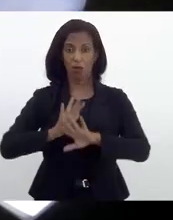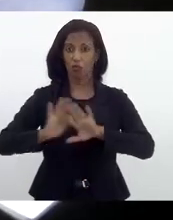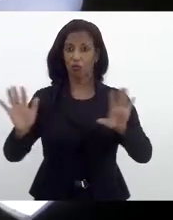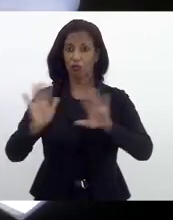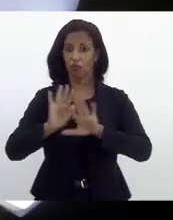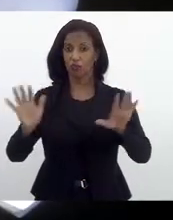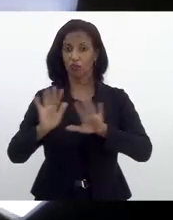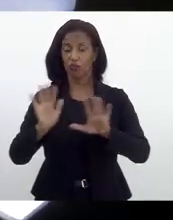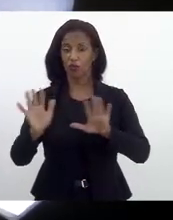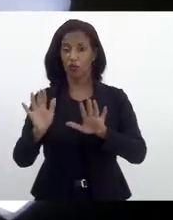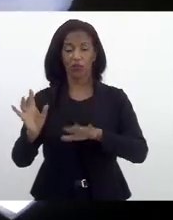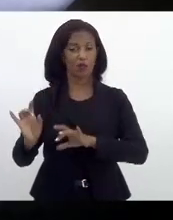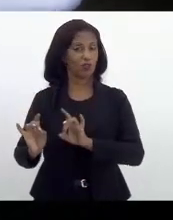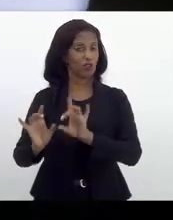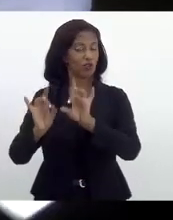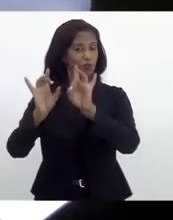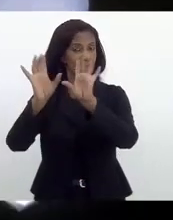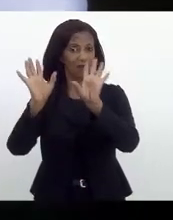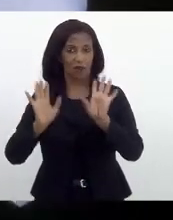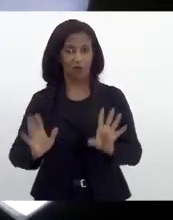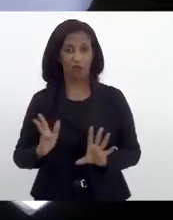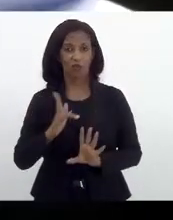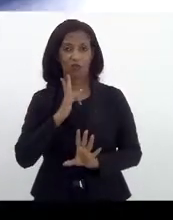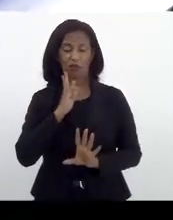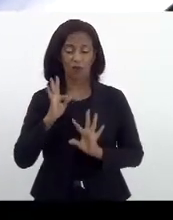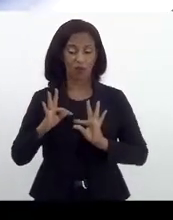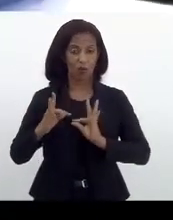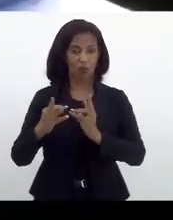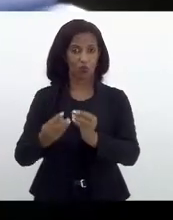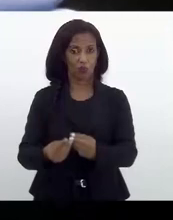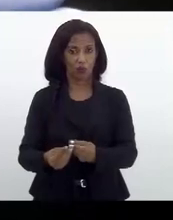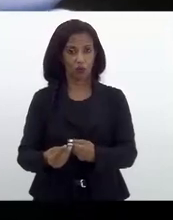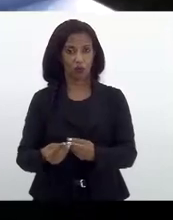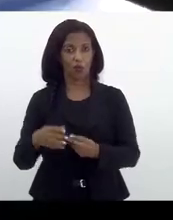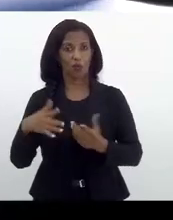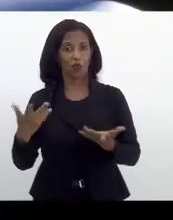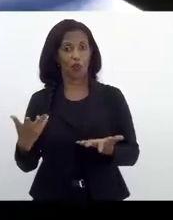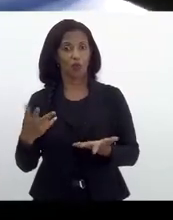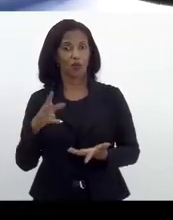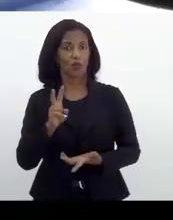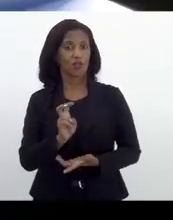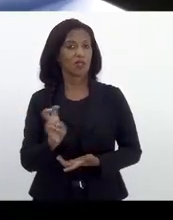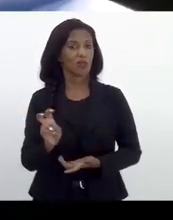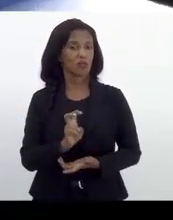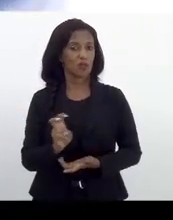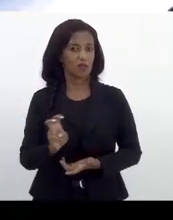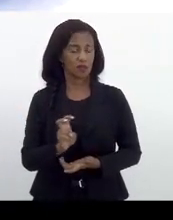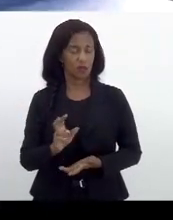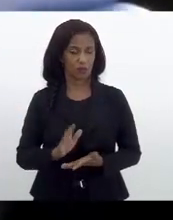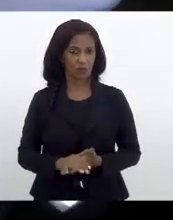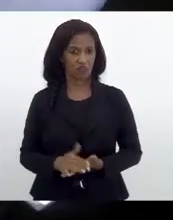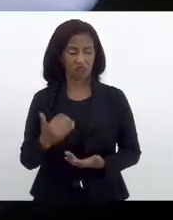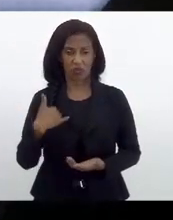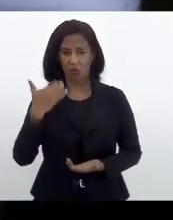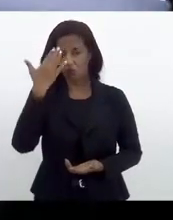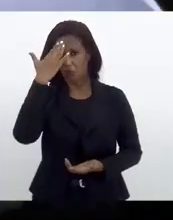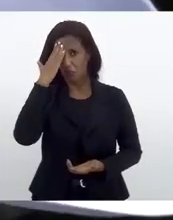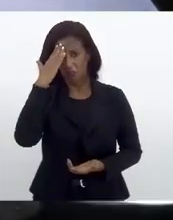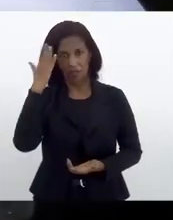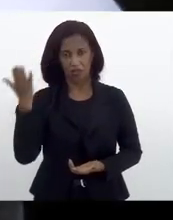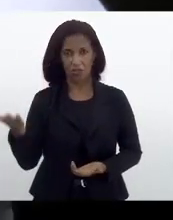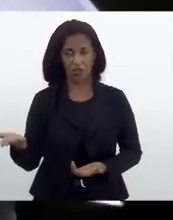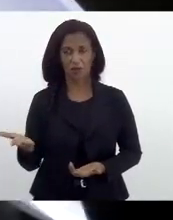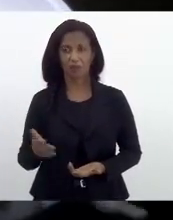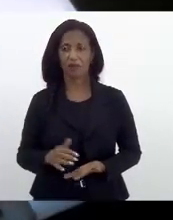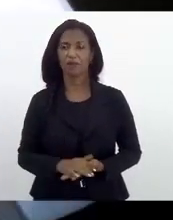falando de condição especial estamos falando na genérica quando a previsão é de 55 então eu não entendi quero fazer